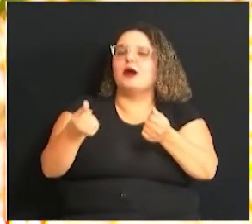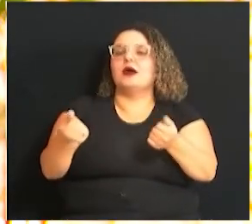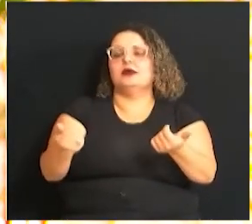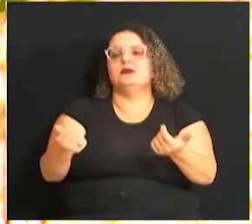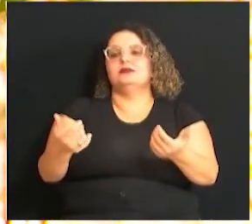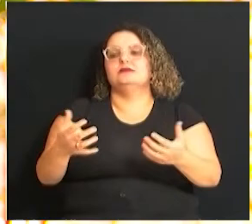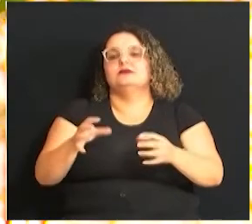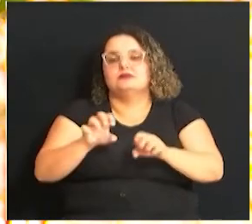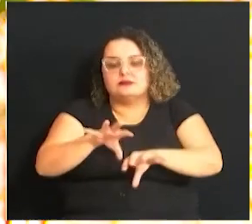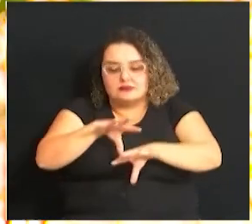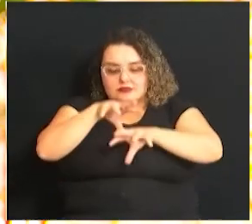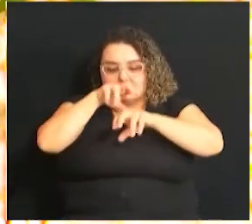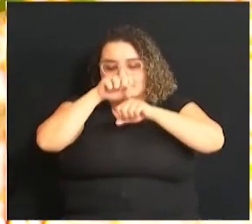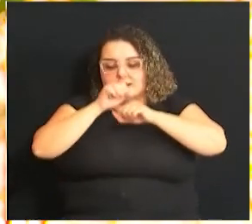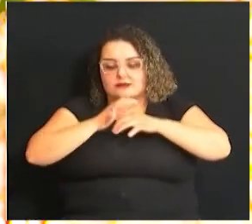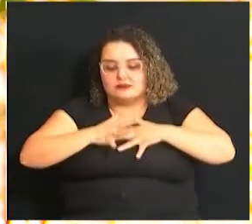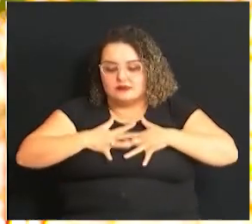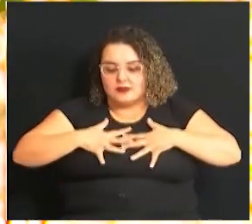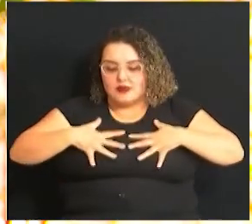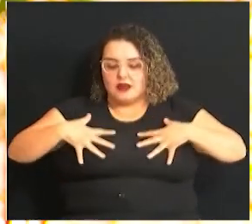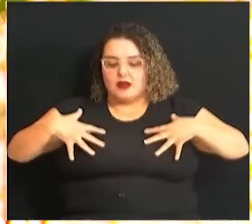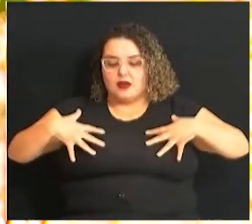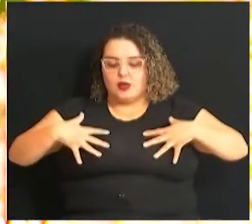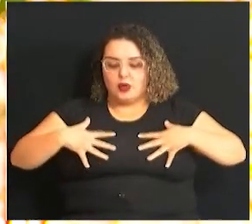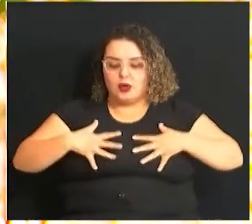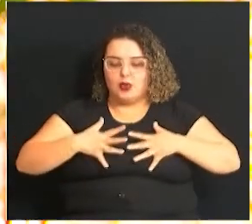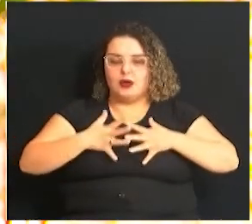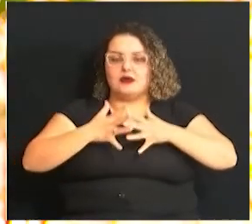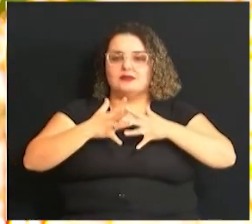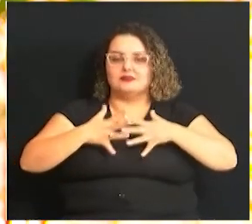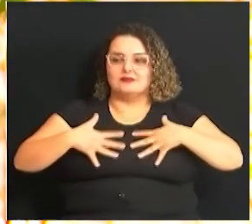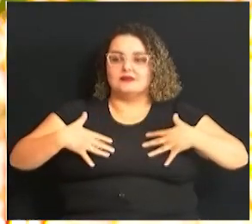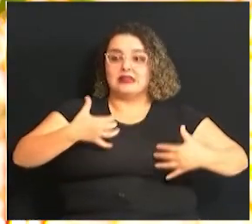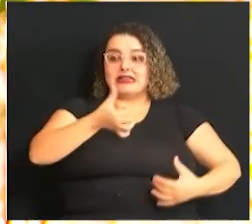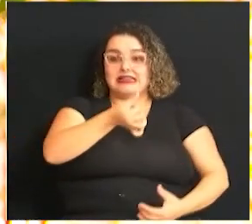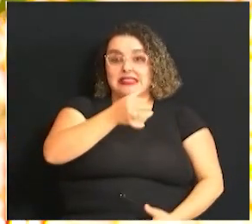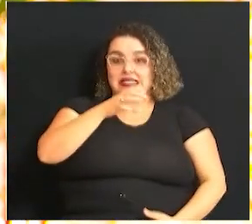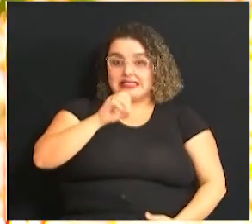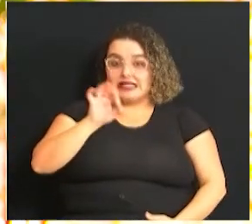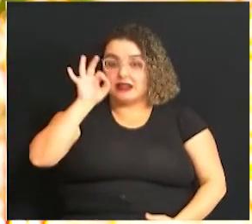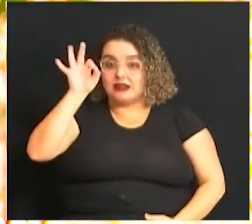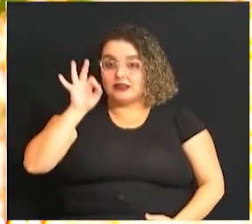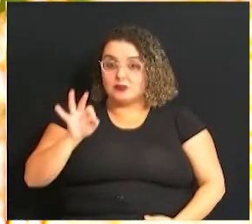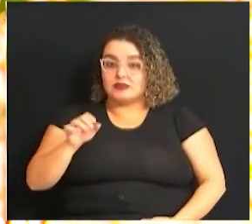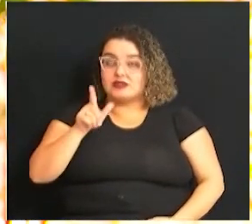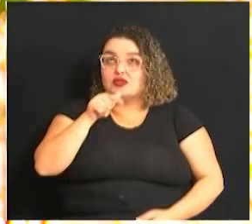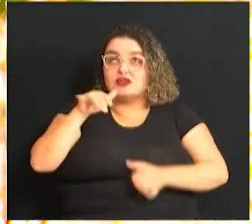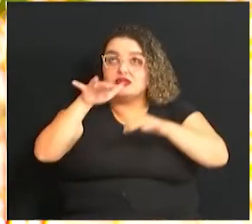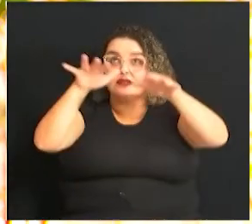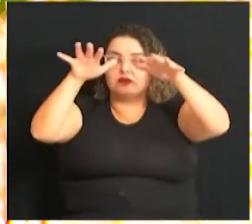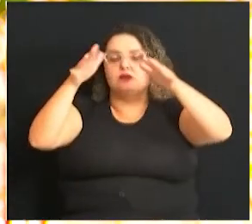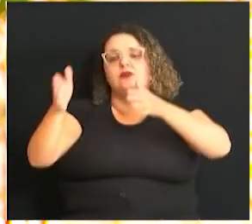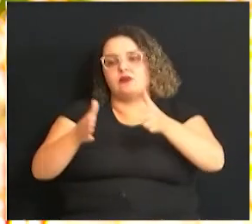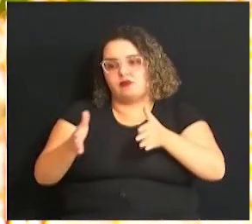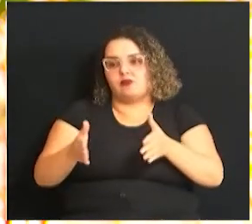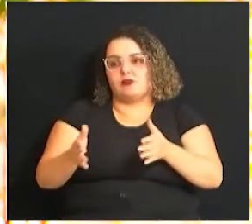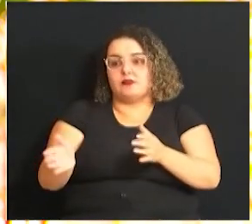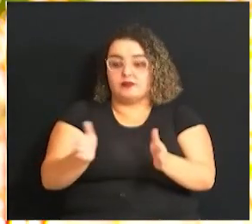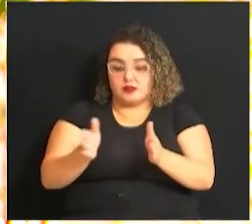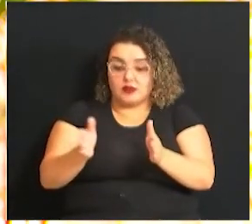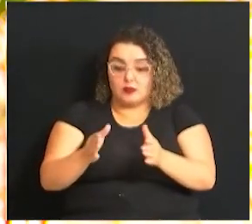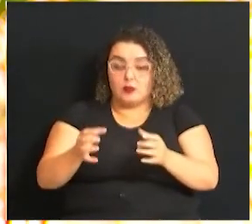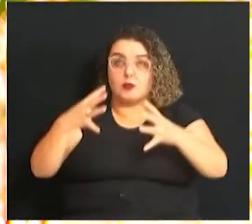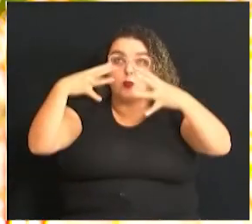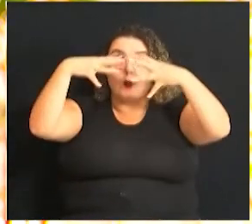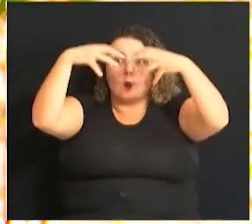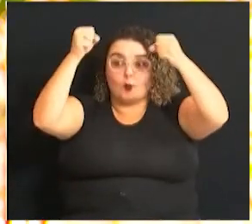tem qualidade também para o pulmão dilatar e contrair. A gente precisa em torno de 60% de umidade do ar. Nessas épocas